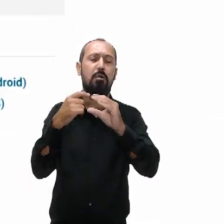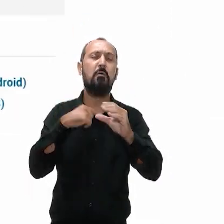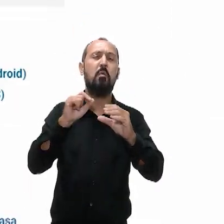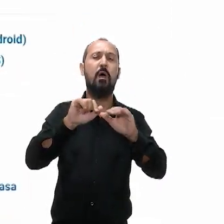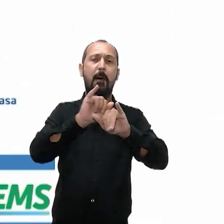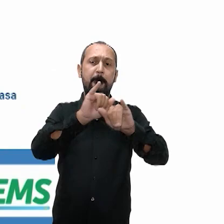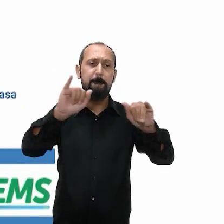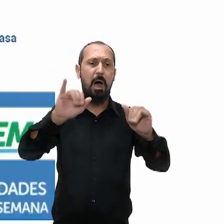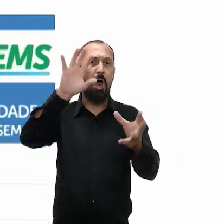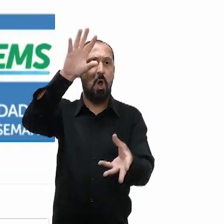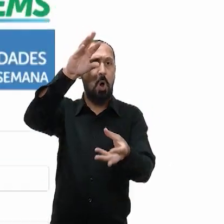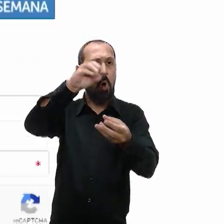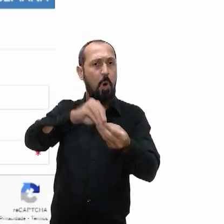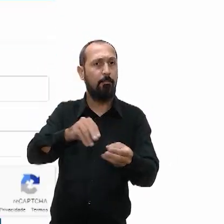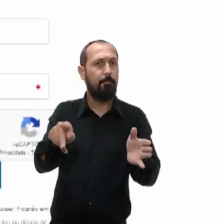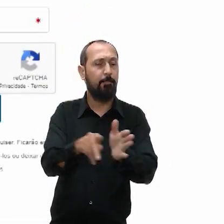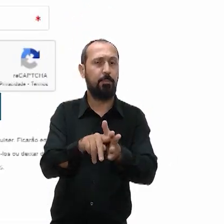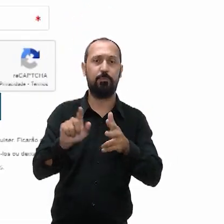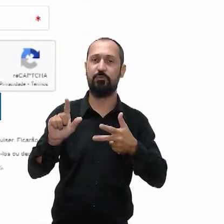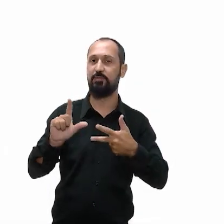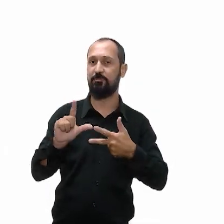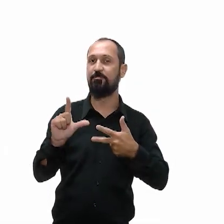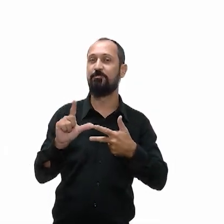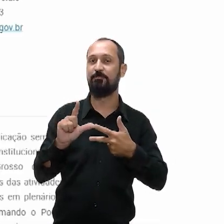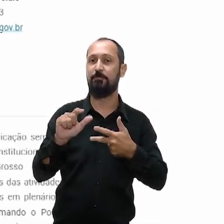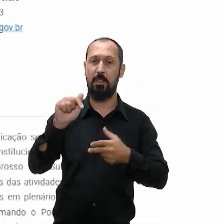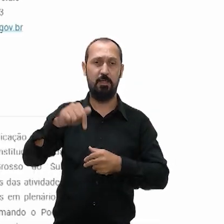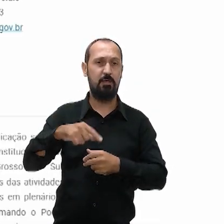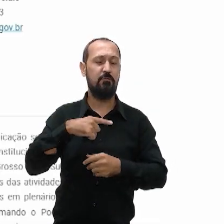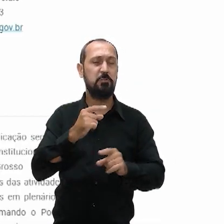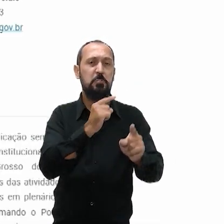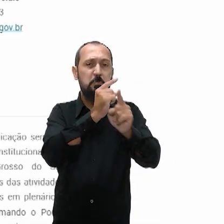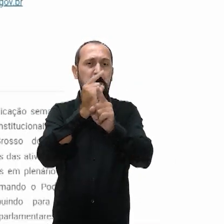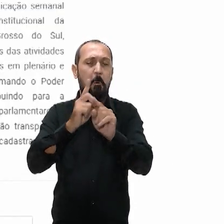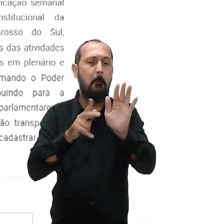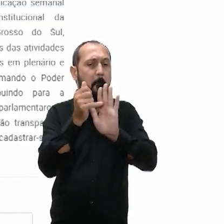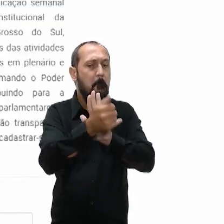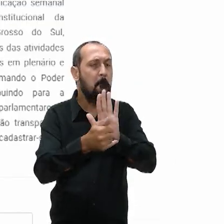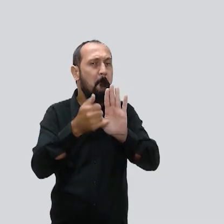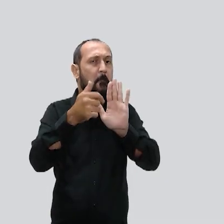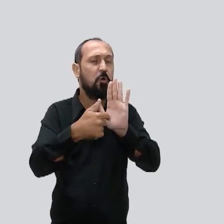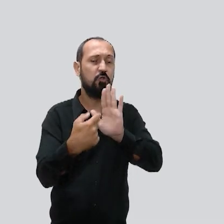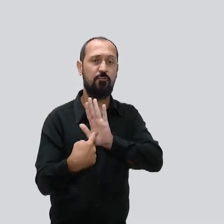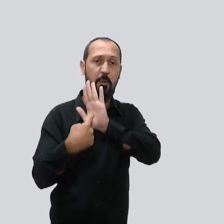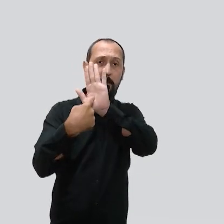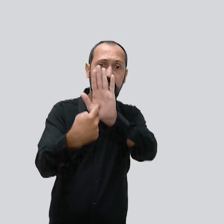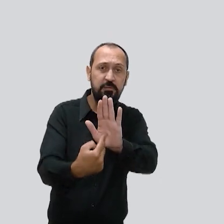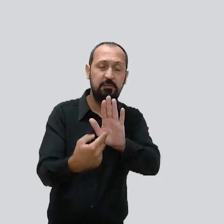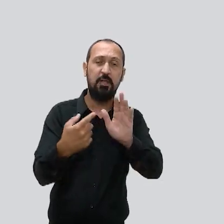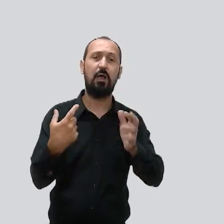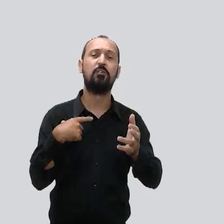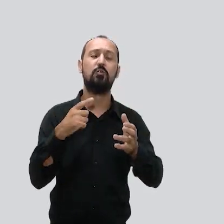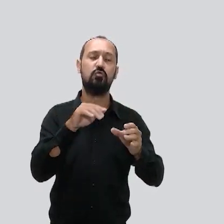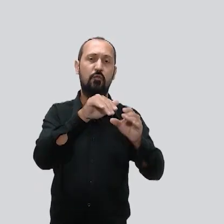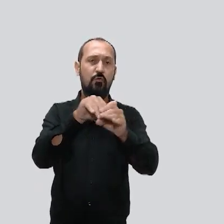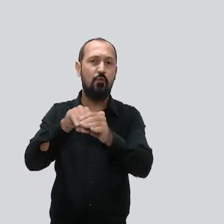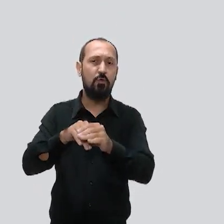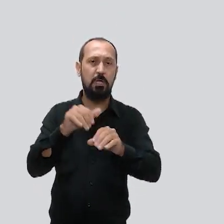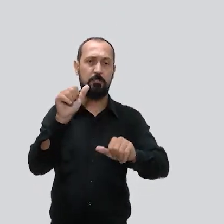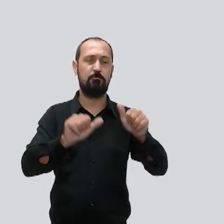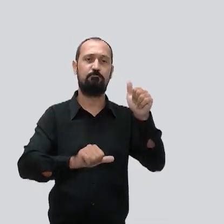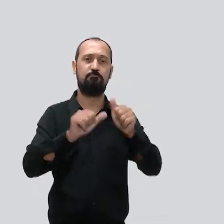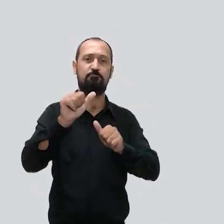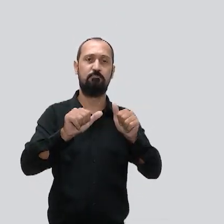com resumo das principais atividades do Legislativo. Aqui você encontra os projetos que foram apresentados, os votados